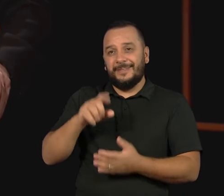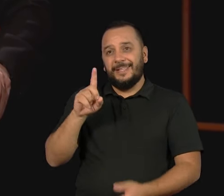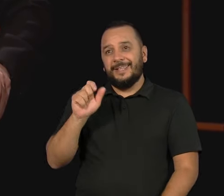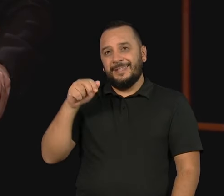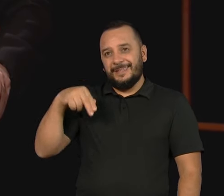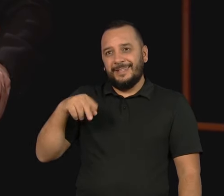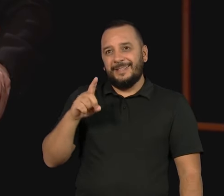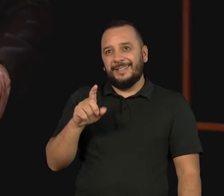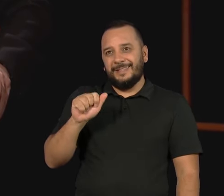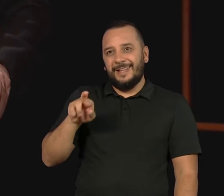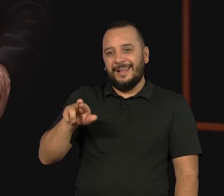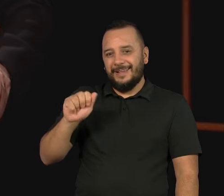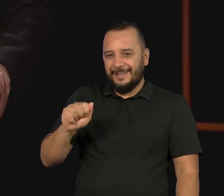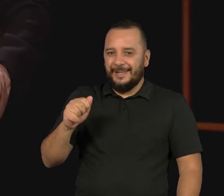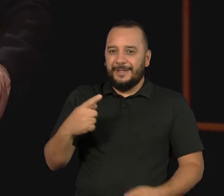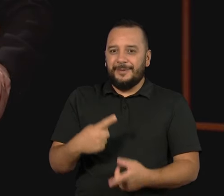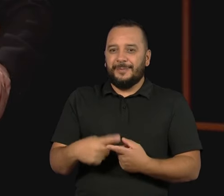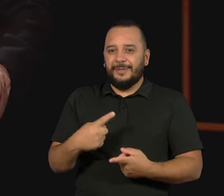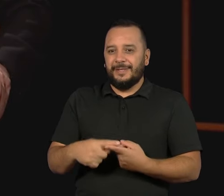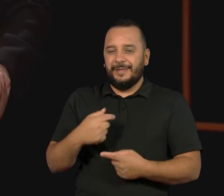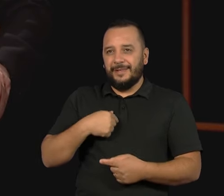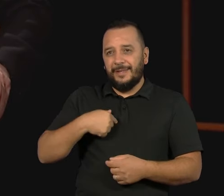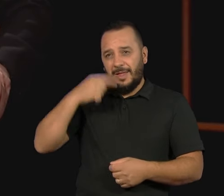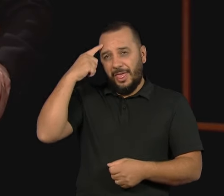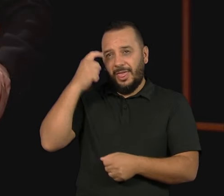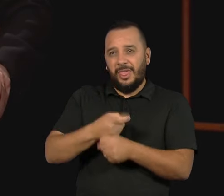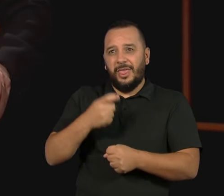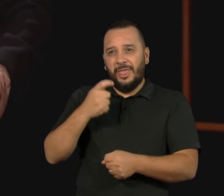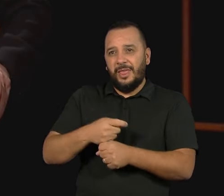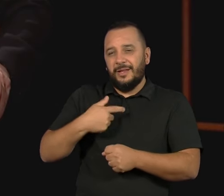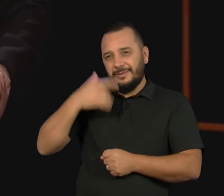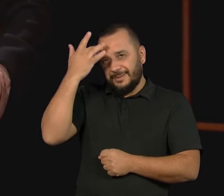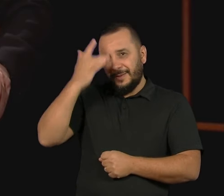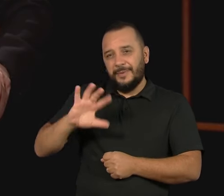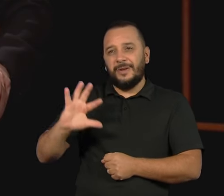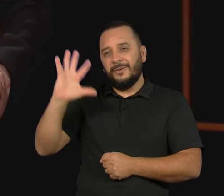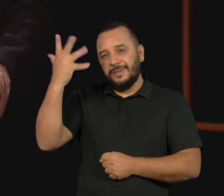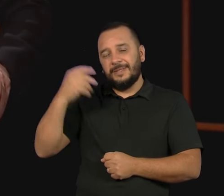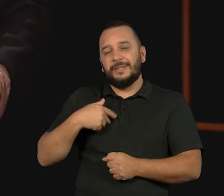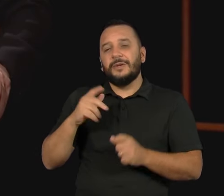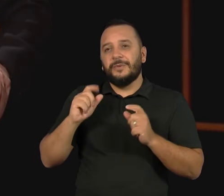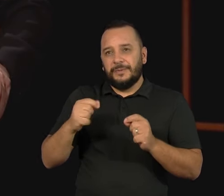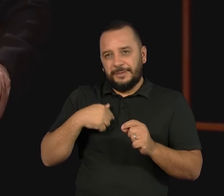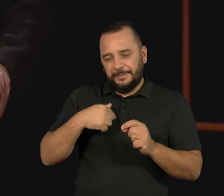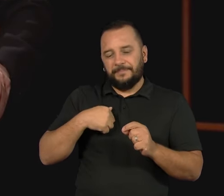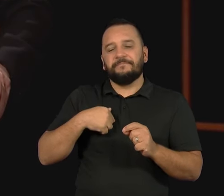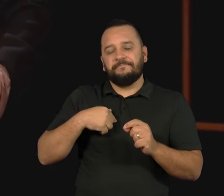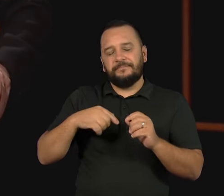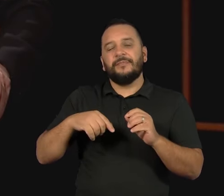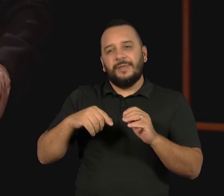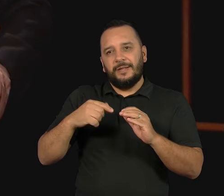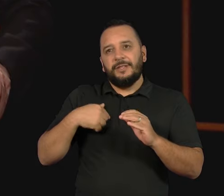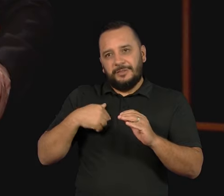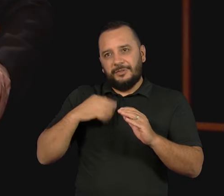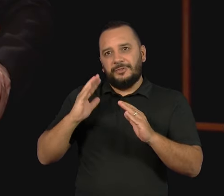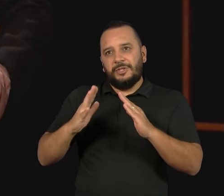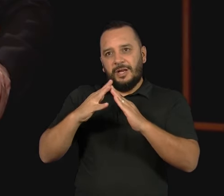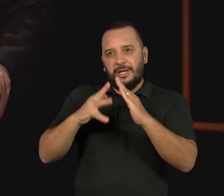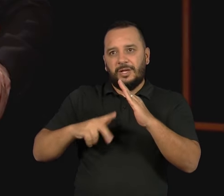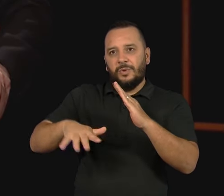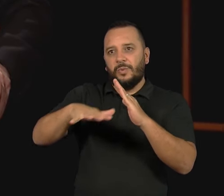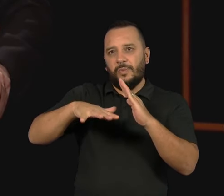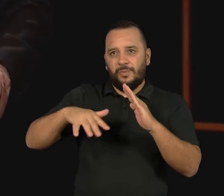eu descobri que eu era completamente ignorante do que tinha acontecido nos quilombos de Palmares. Foi um reino, na verdade, Angola